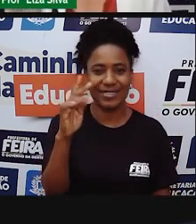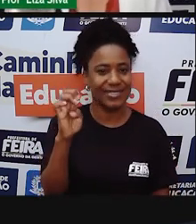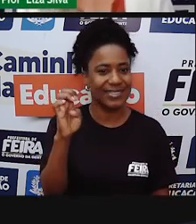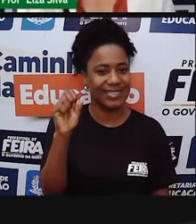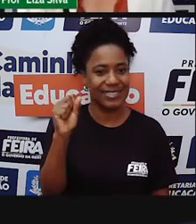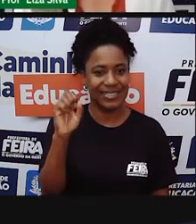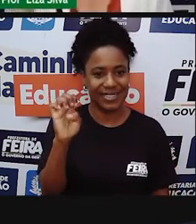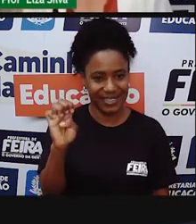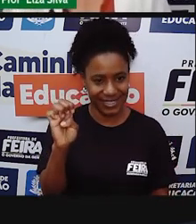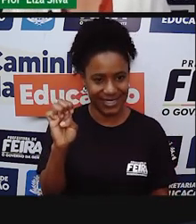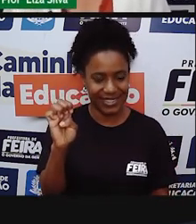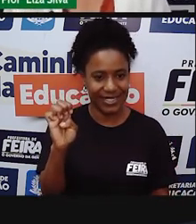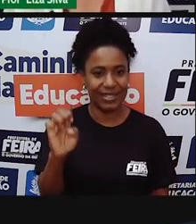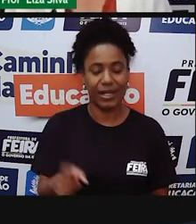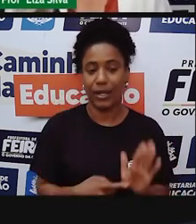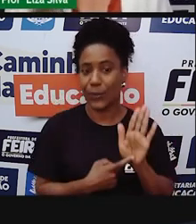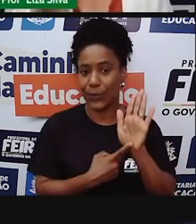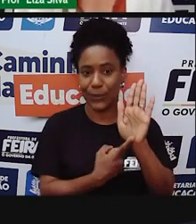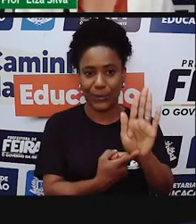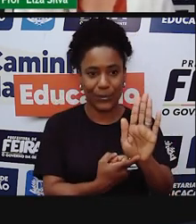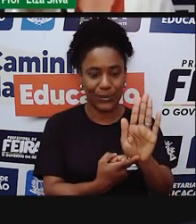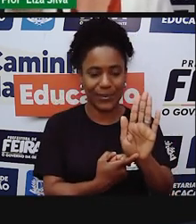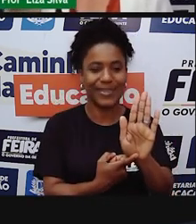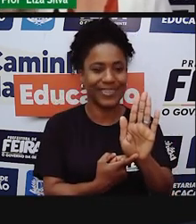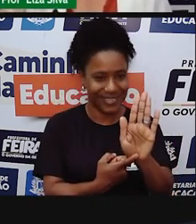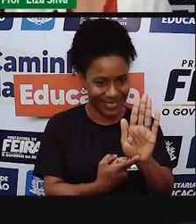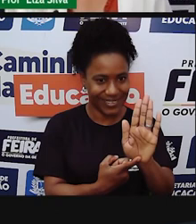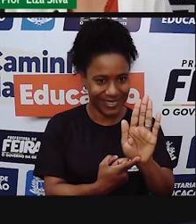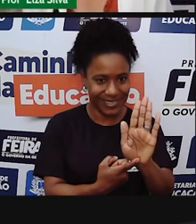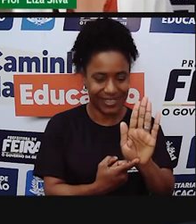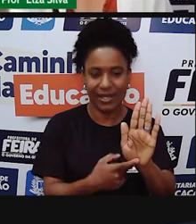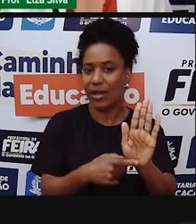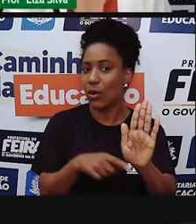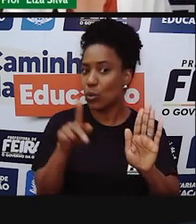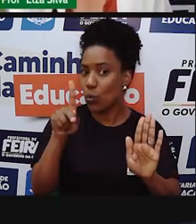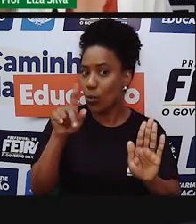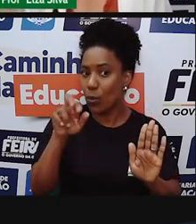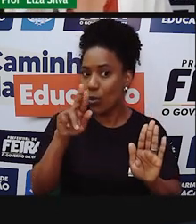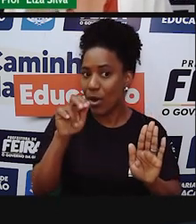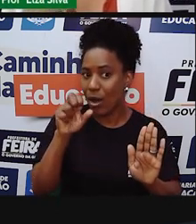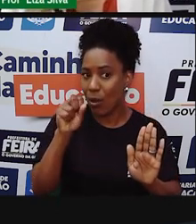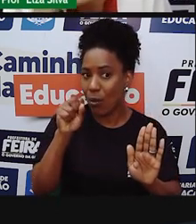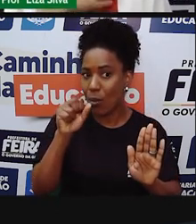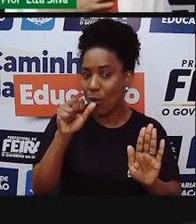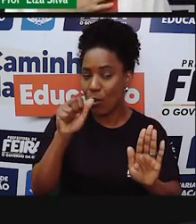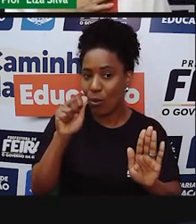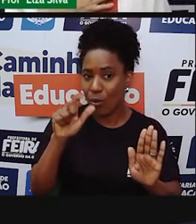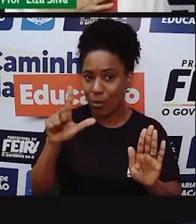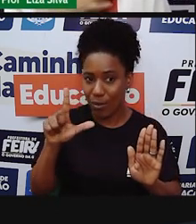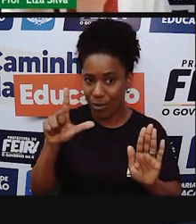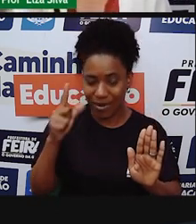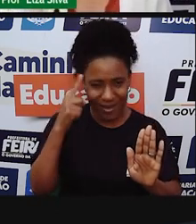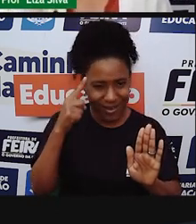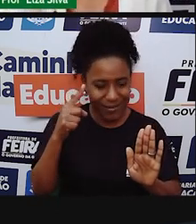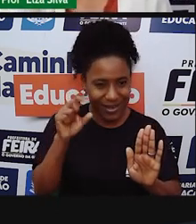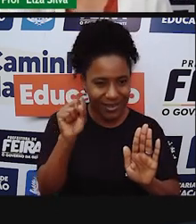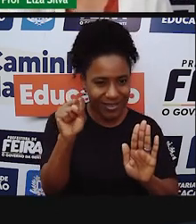pronome demonstrativo do plural que eu utilizo para me referir a coisas ou pessoas que estão perto de